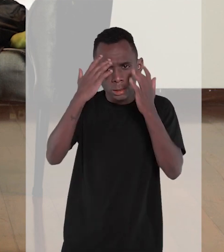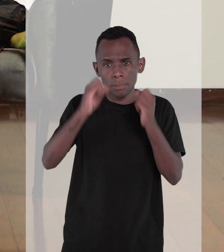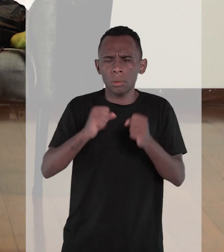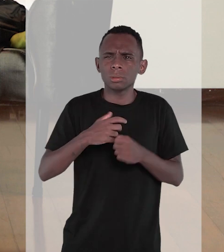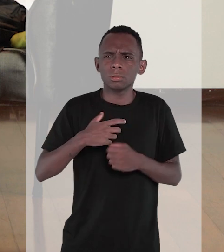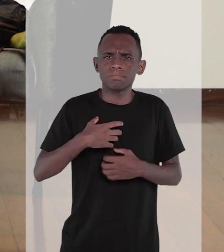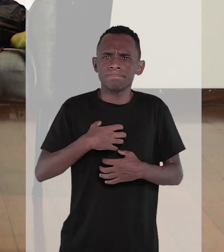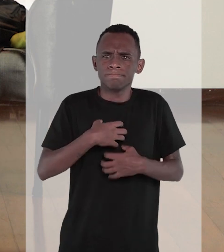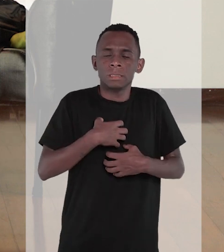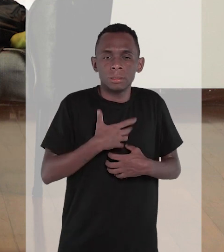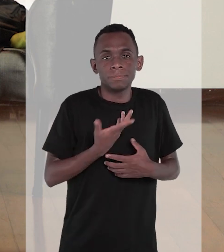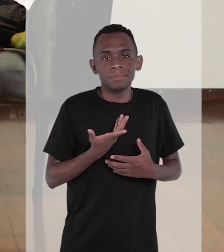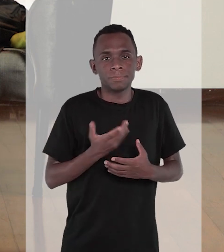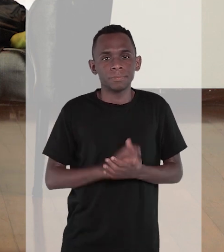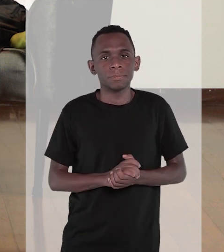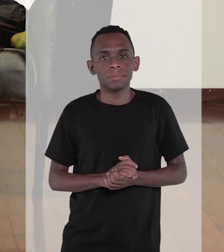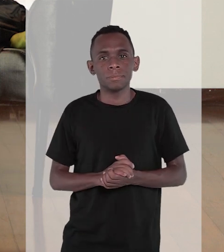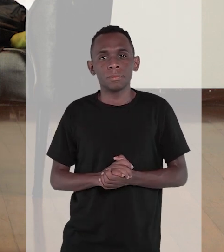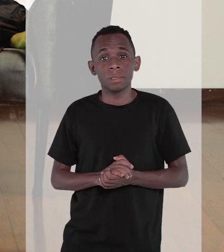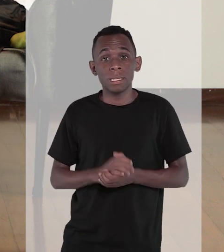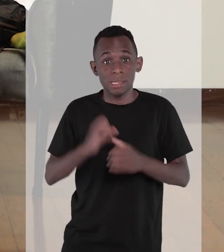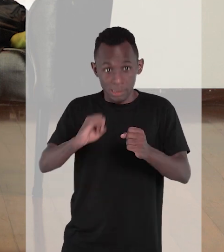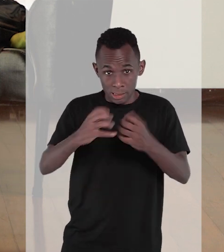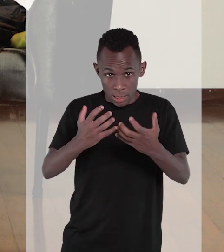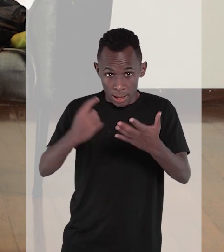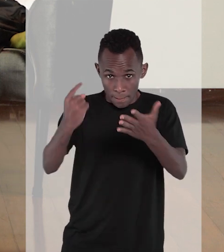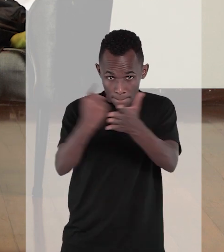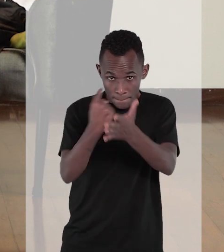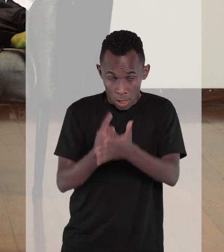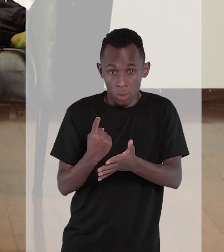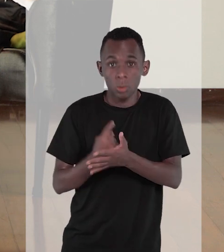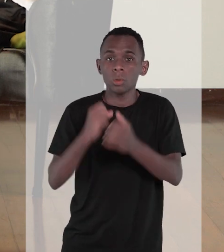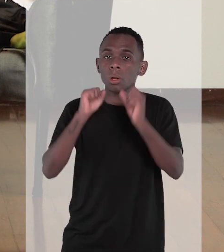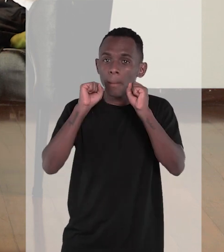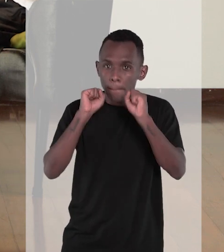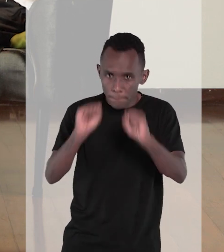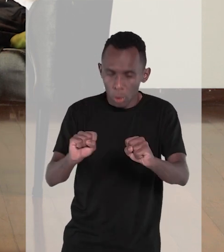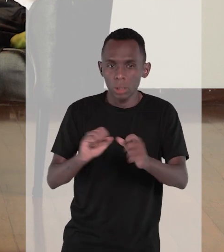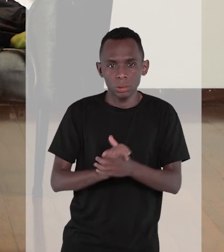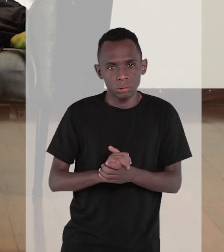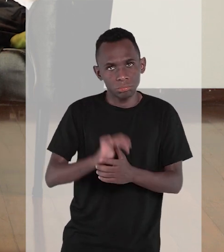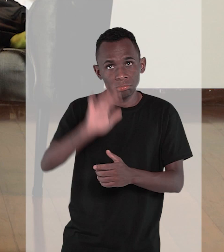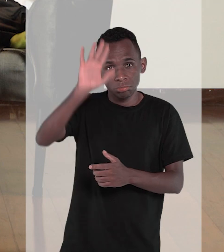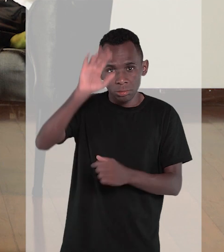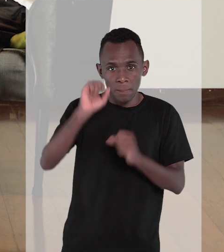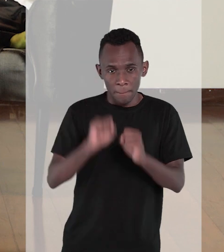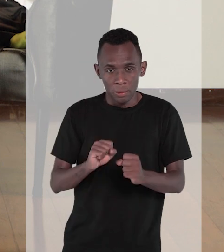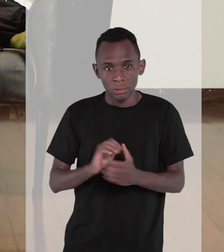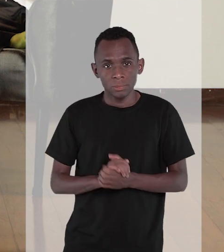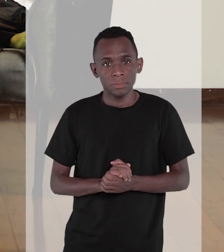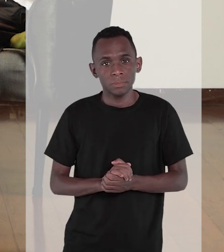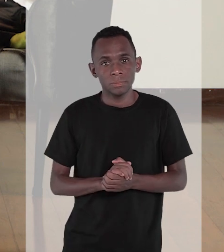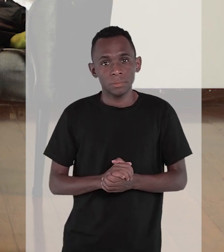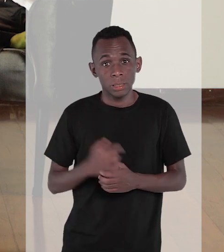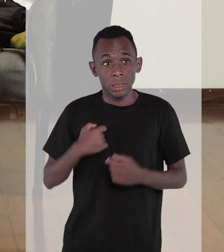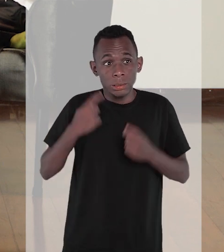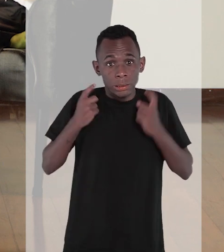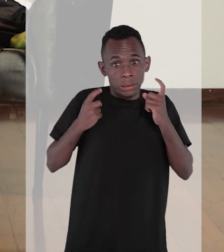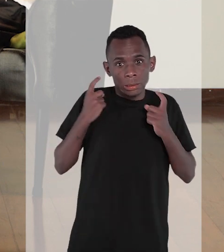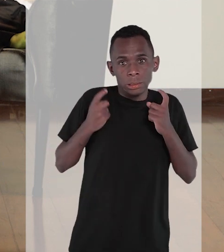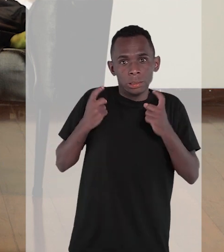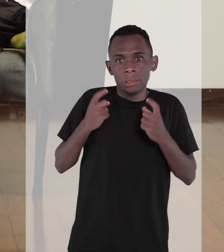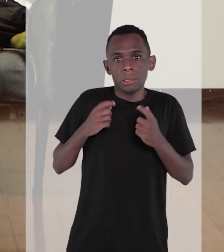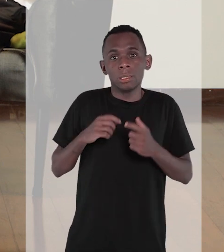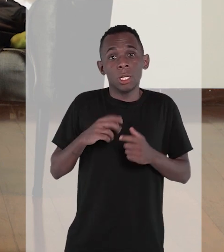impressão. Gente, quem quiser fazer pergunta, fique à vontade. Já tem uma primeira. Uma pessoa ali. Decidida. Fiquei